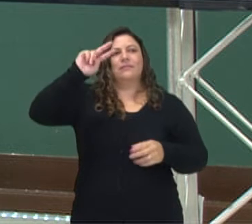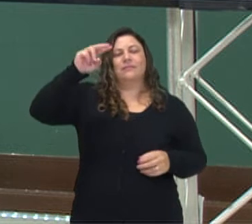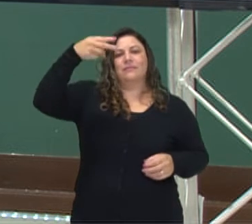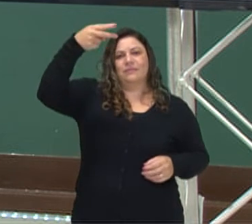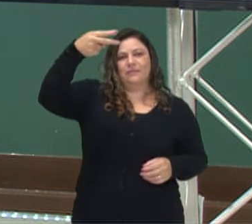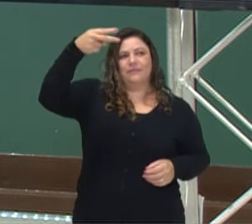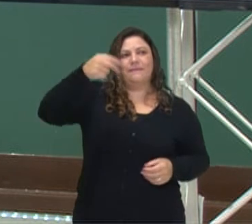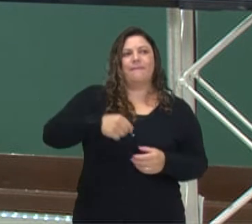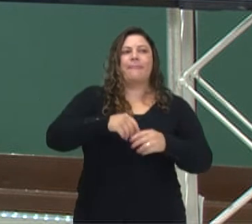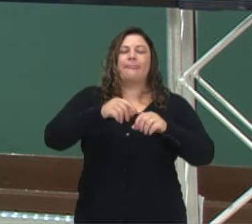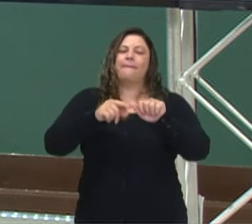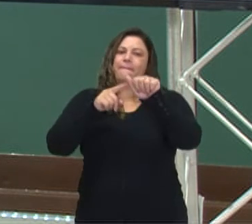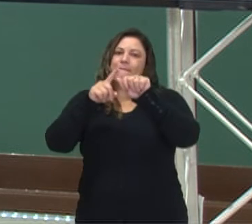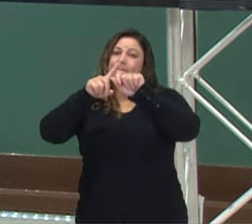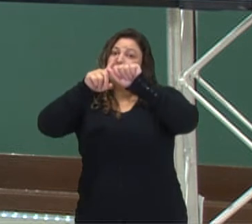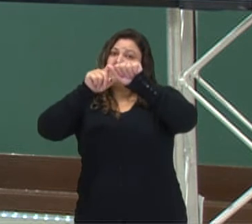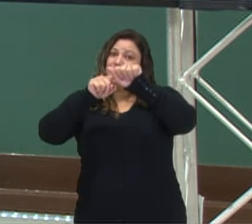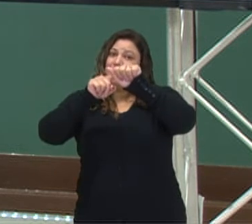elevado a 1.